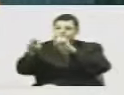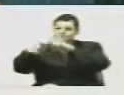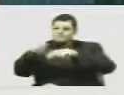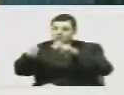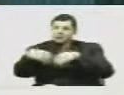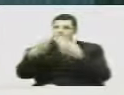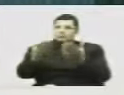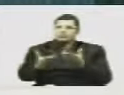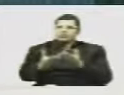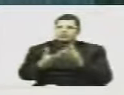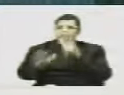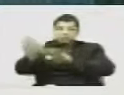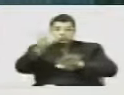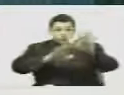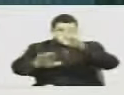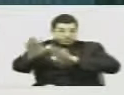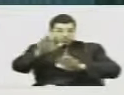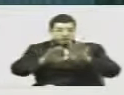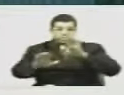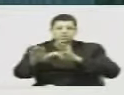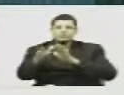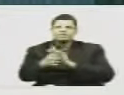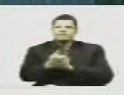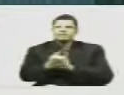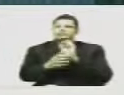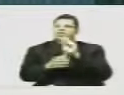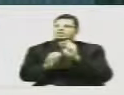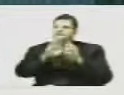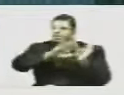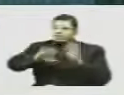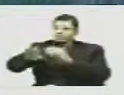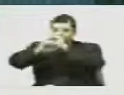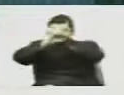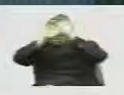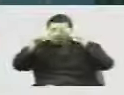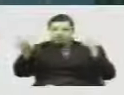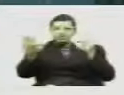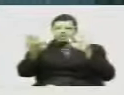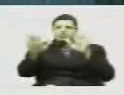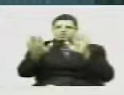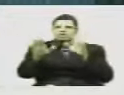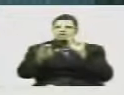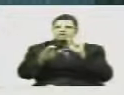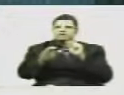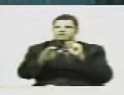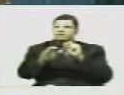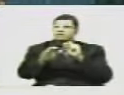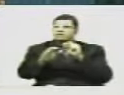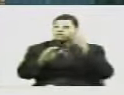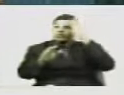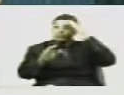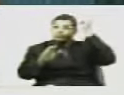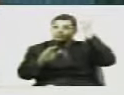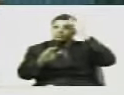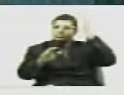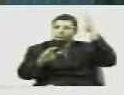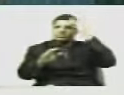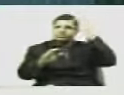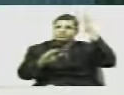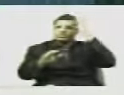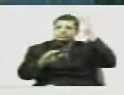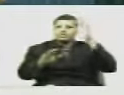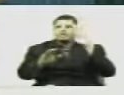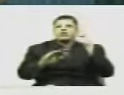Fazenda cuidou, deputado Marcos Rota, de deixar clara uma fantasia e